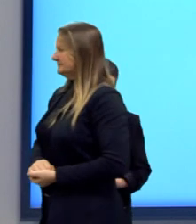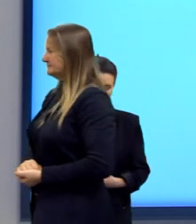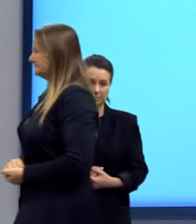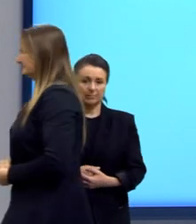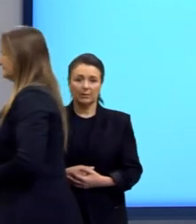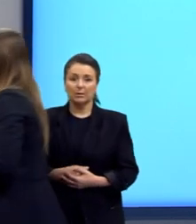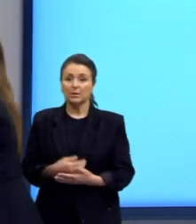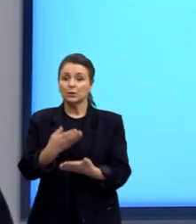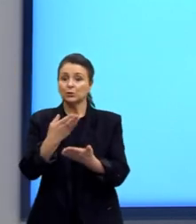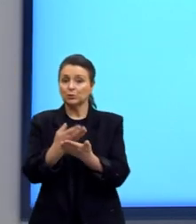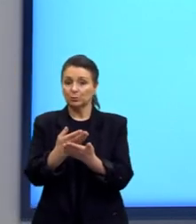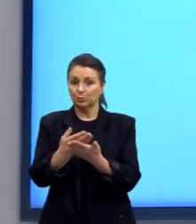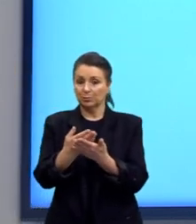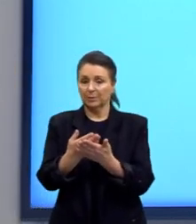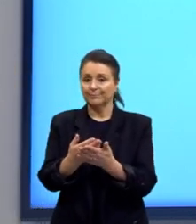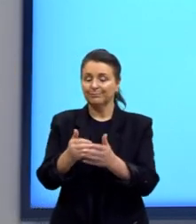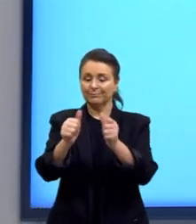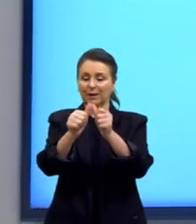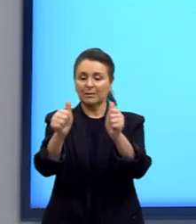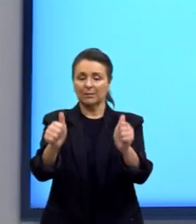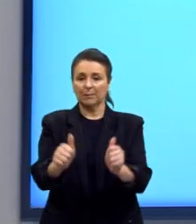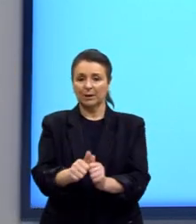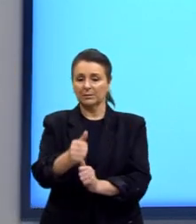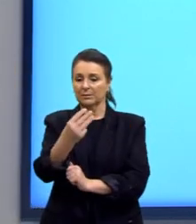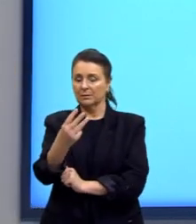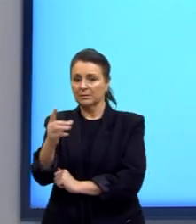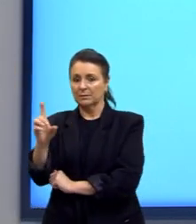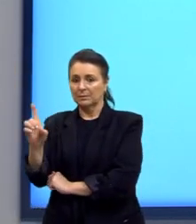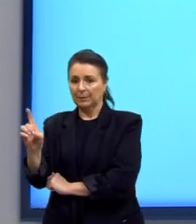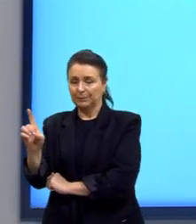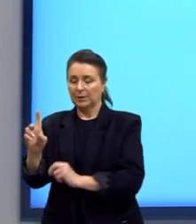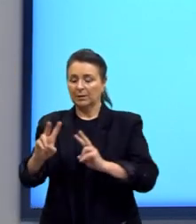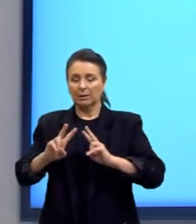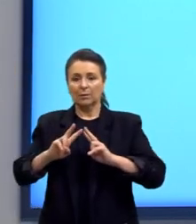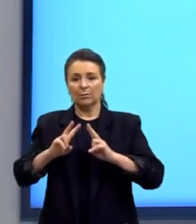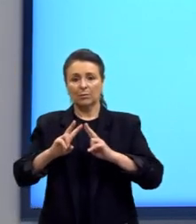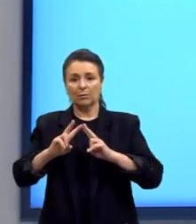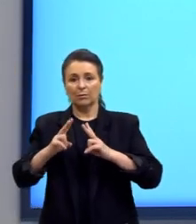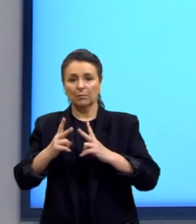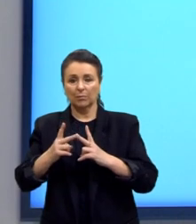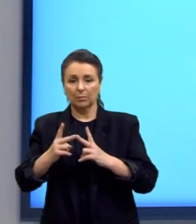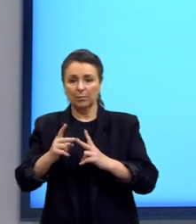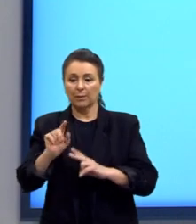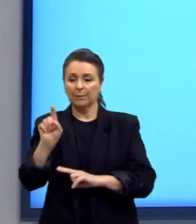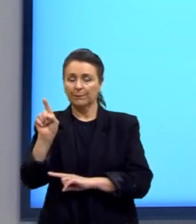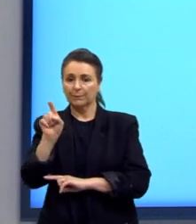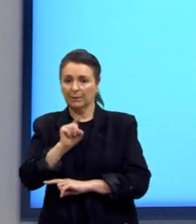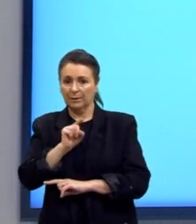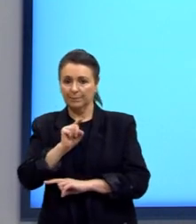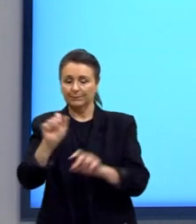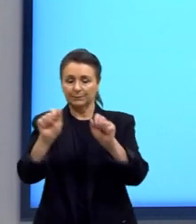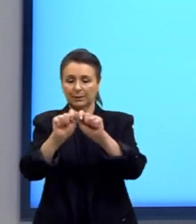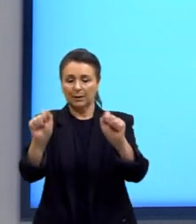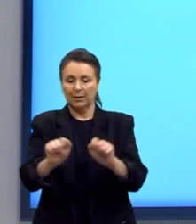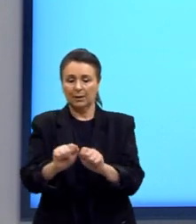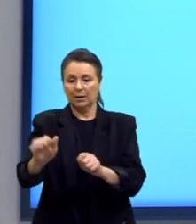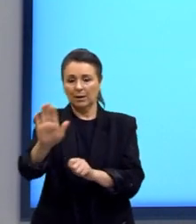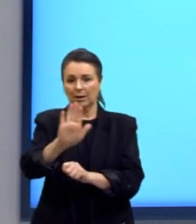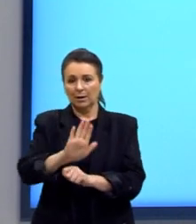essas figuras tridimensionais nós vimos que o volume basicamente ele é dado por área da base